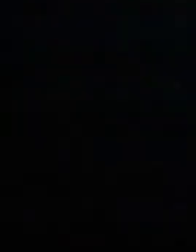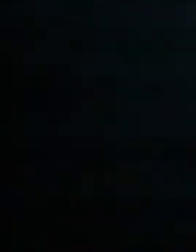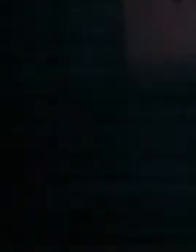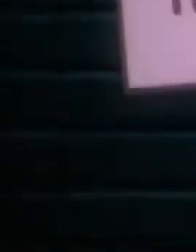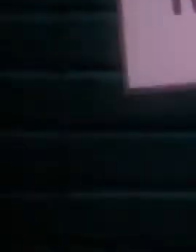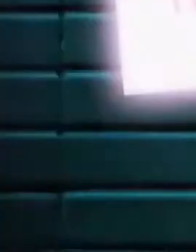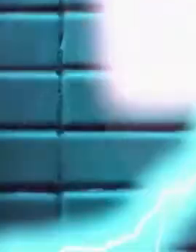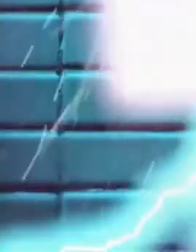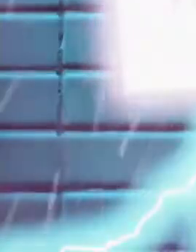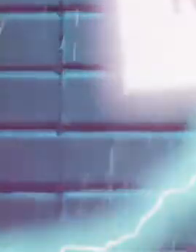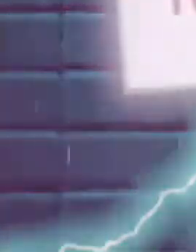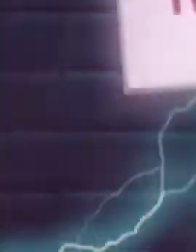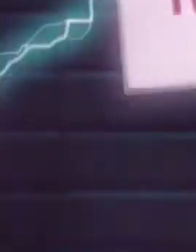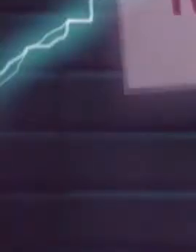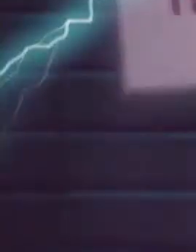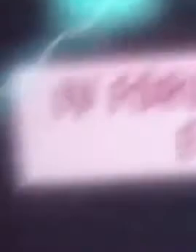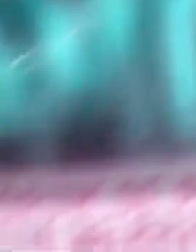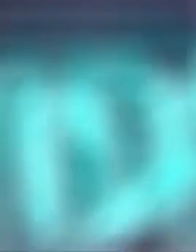doutor!